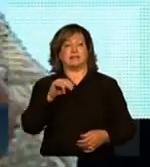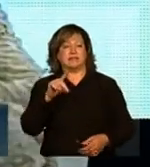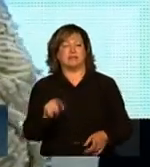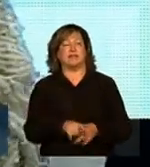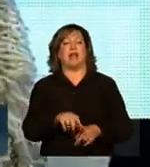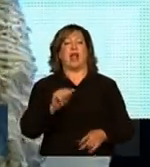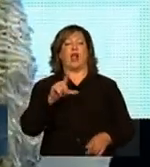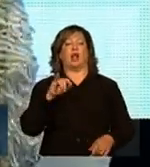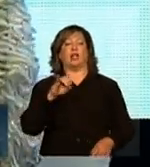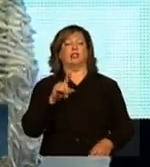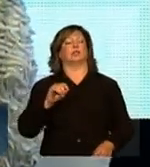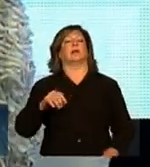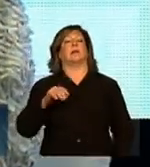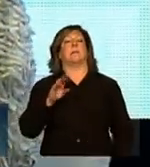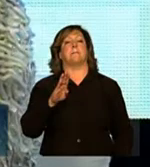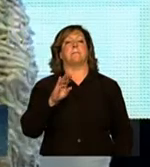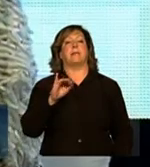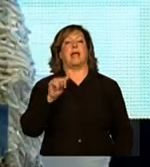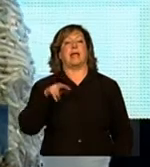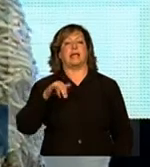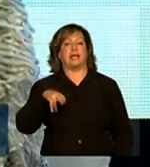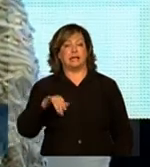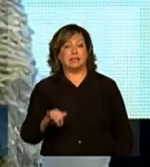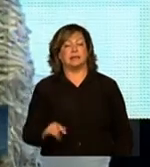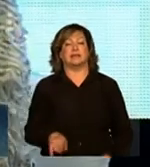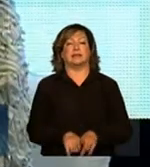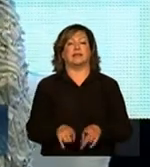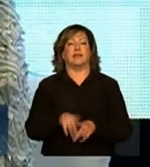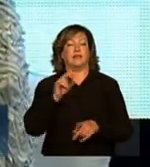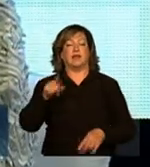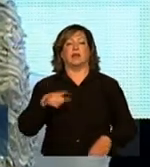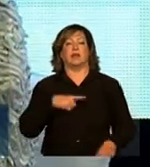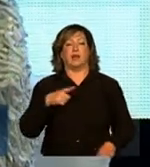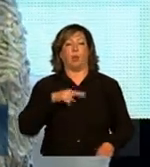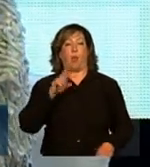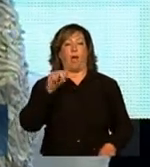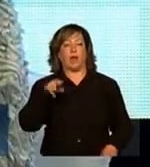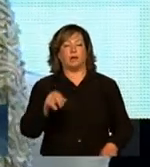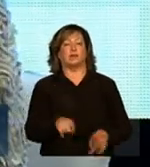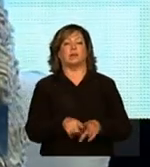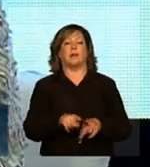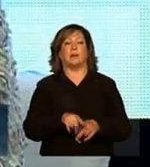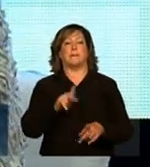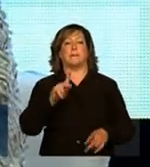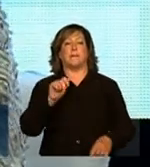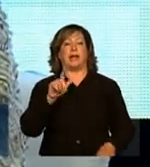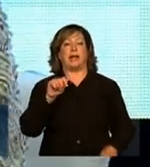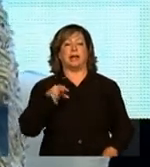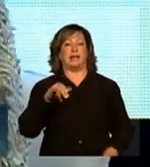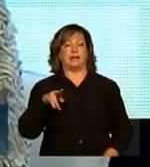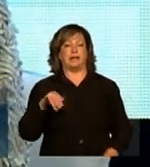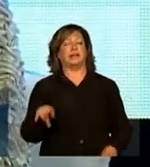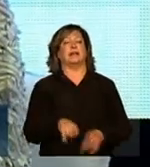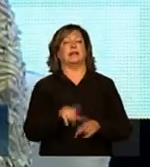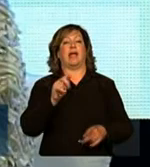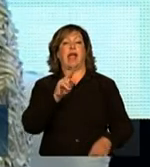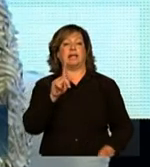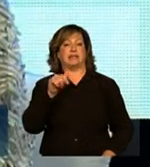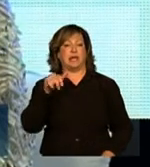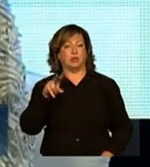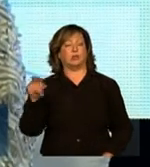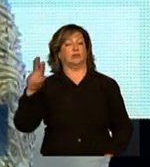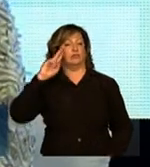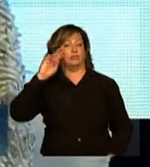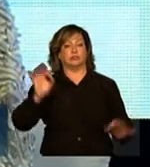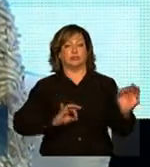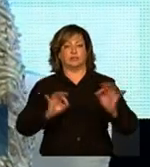o Bianchini, vejo aqui o Ruano, vejo aqui o Paganini, o nosso querido Graziano, certo? Que nos